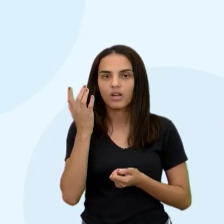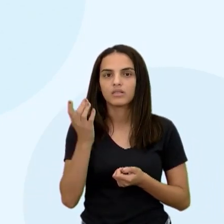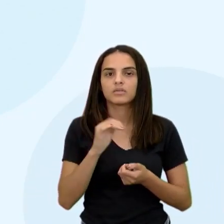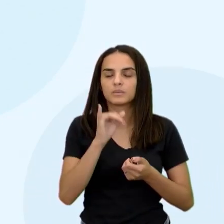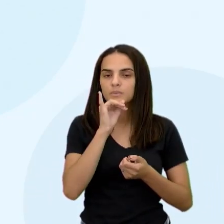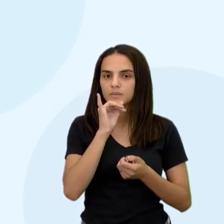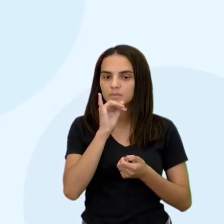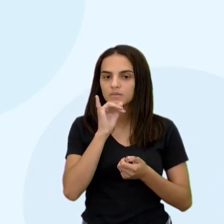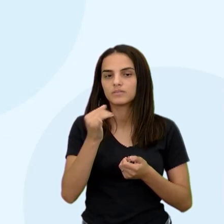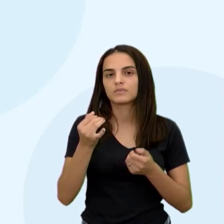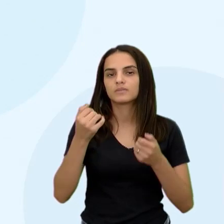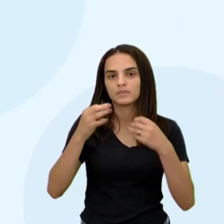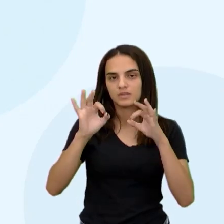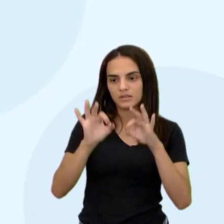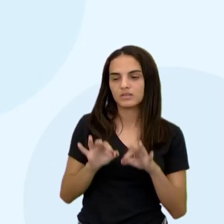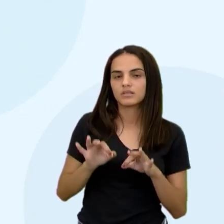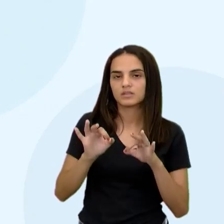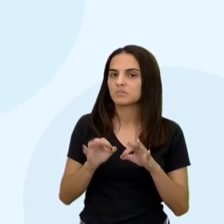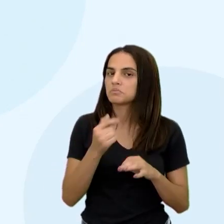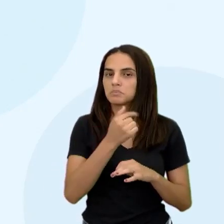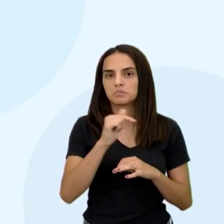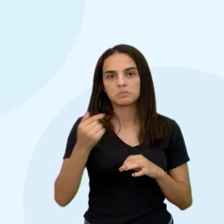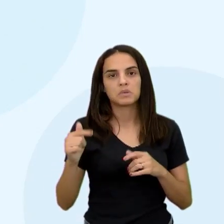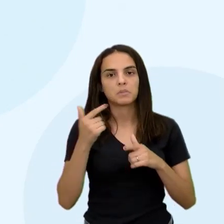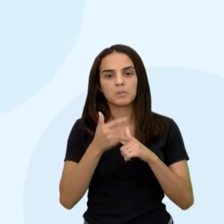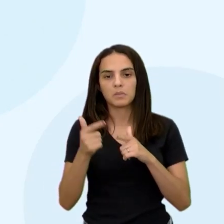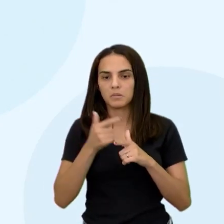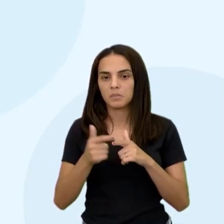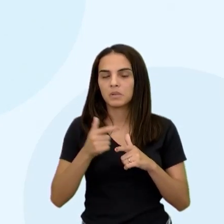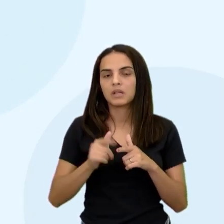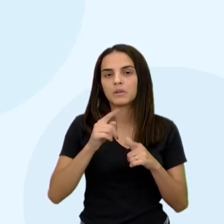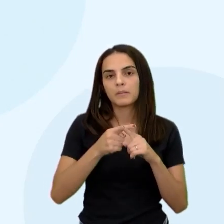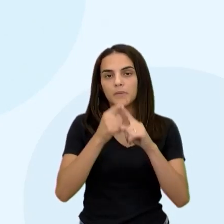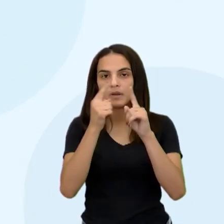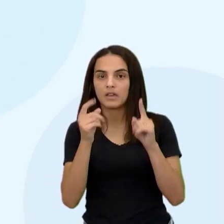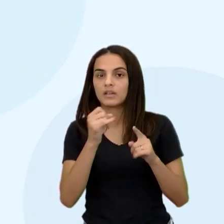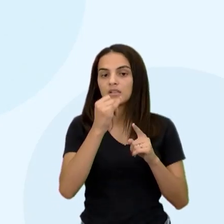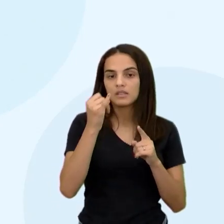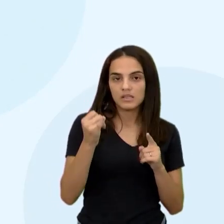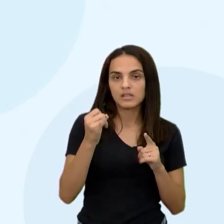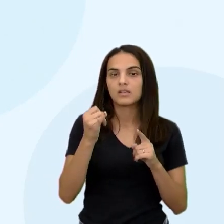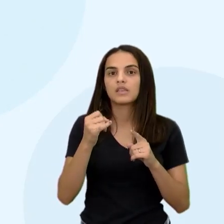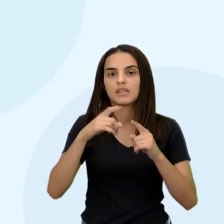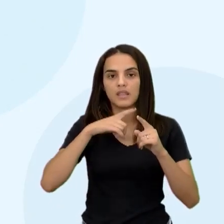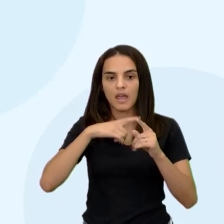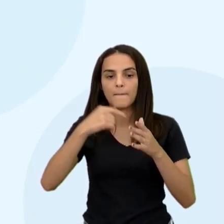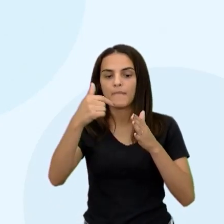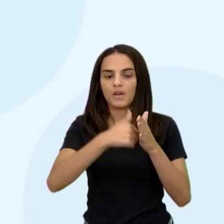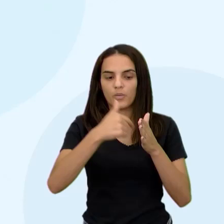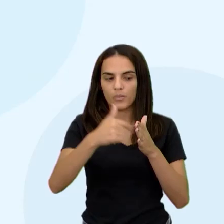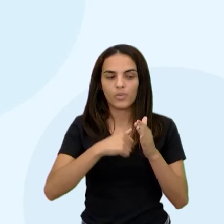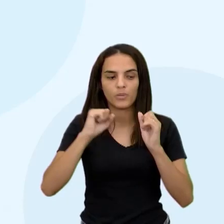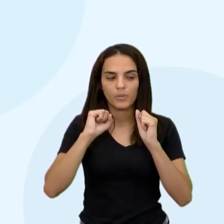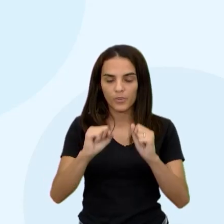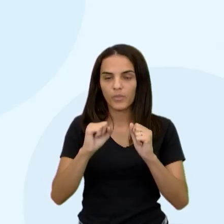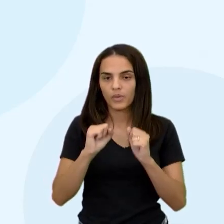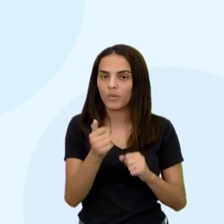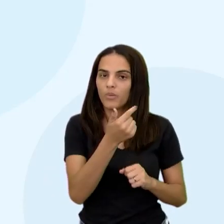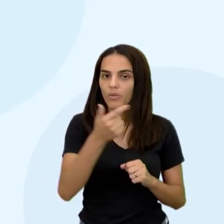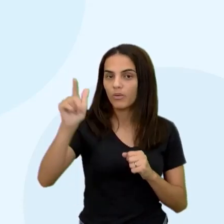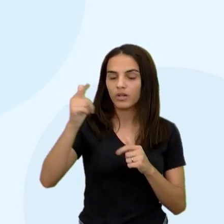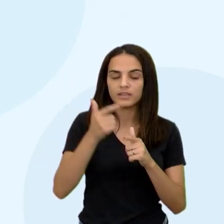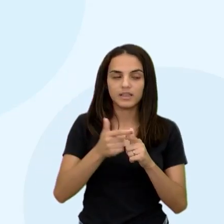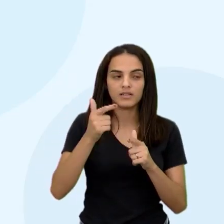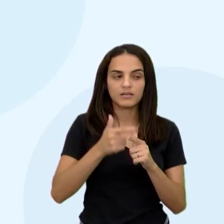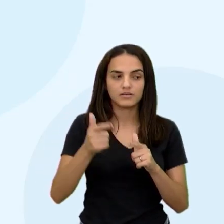estão vendo aí, com certeza, não tem problema com isso, mas se alguém tiver alguma coisa para comentar, pode mandar. Outro probleminha